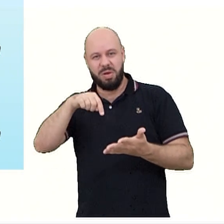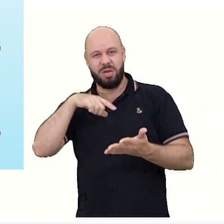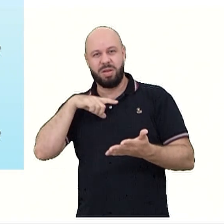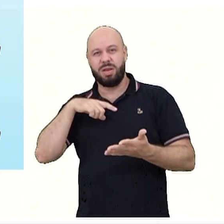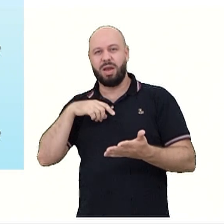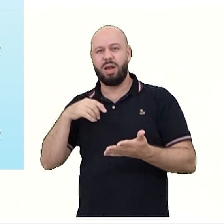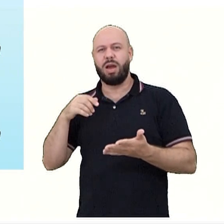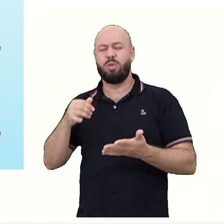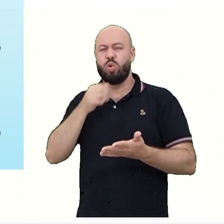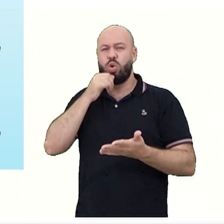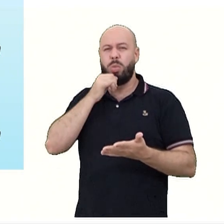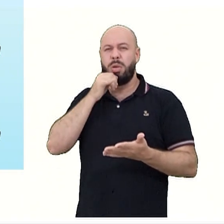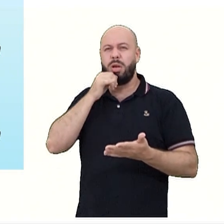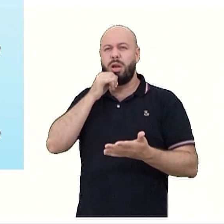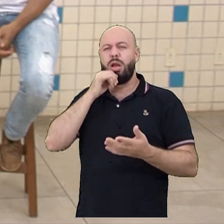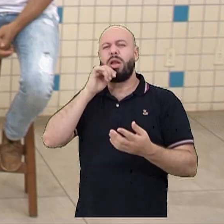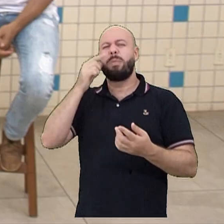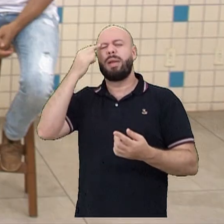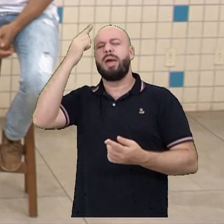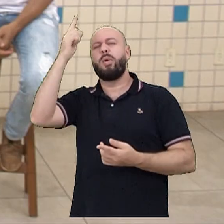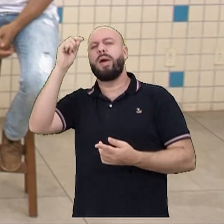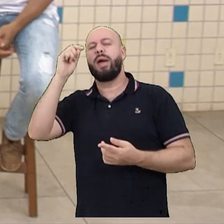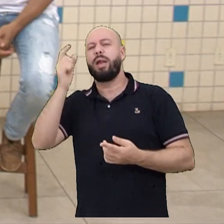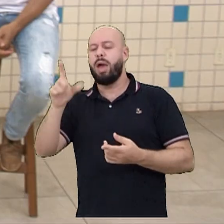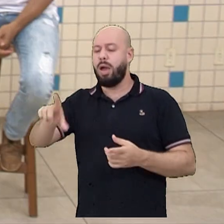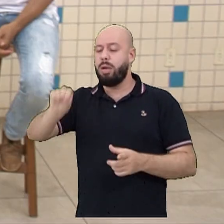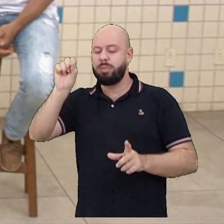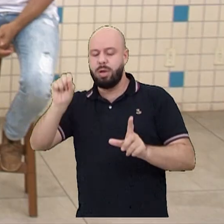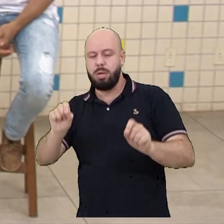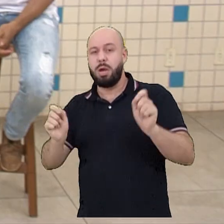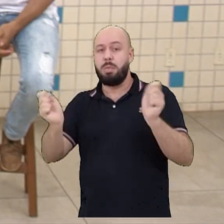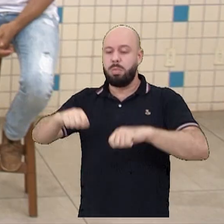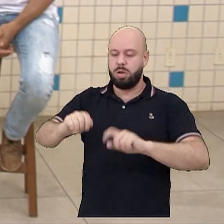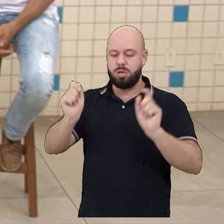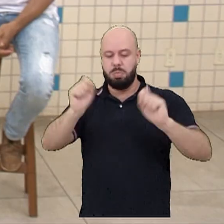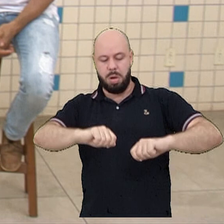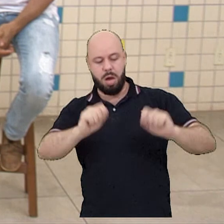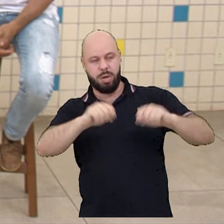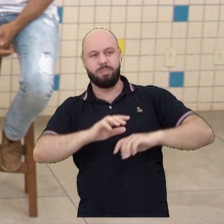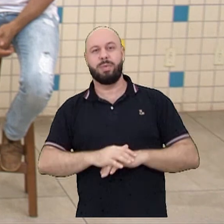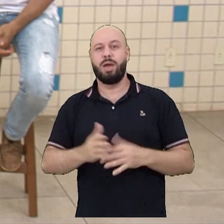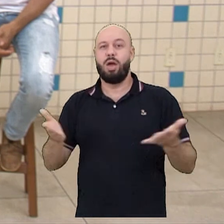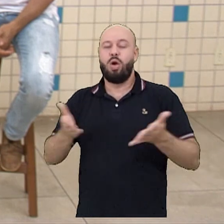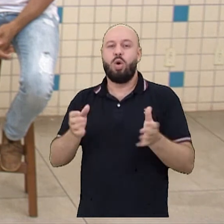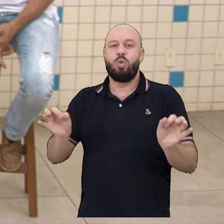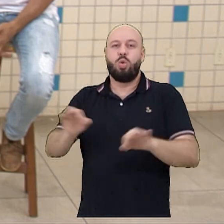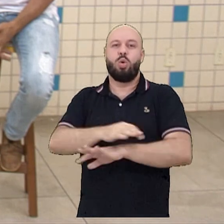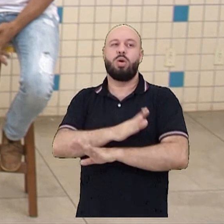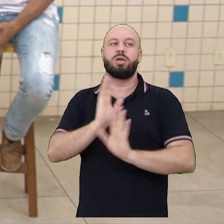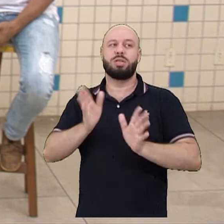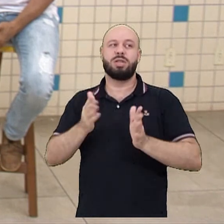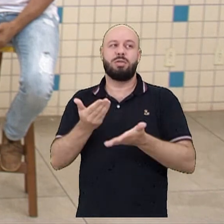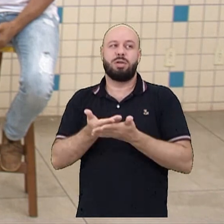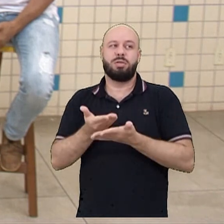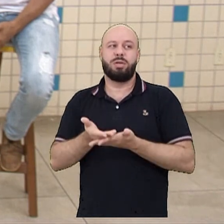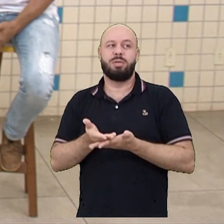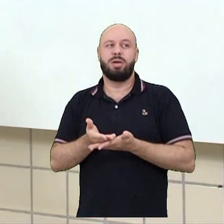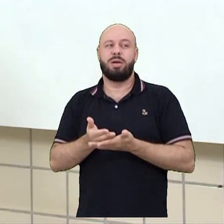esses exemplos, eles dão uma ideia de alternativa, né? Então, pessoal, por hoje, a nossa aula,